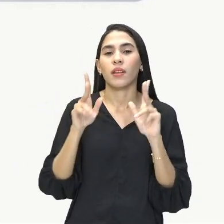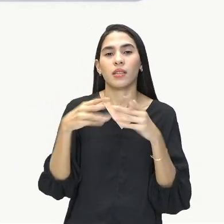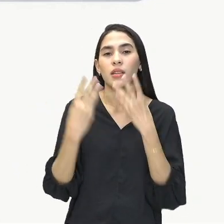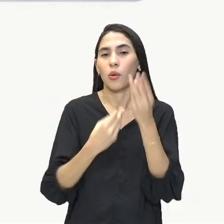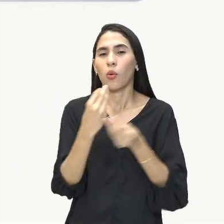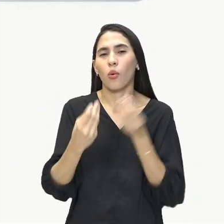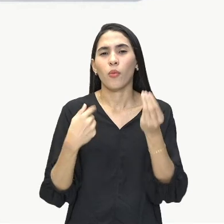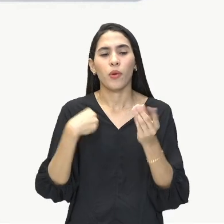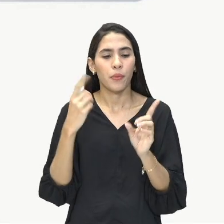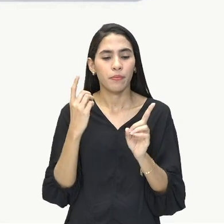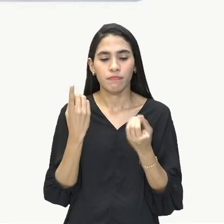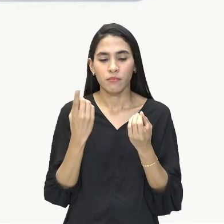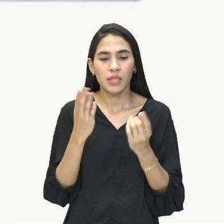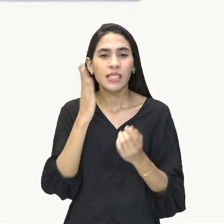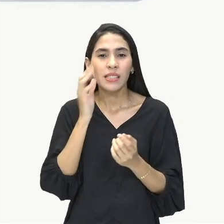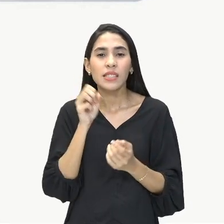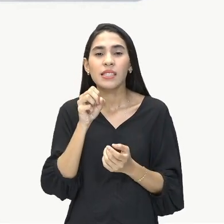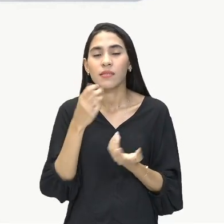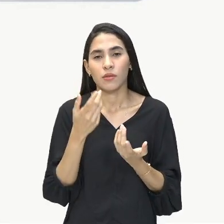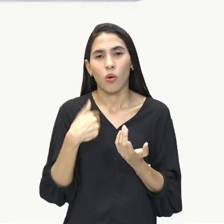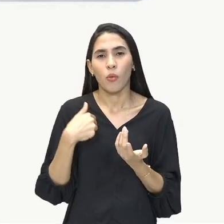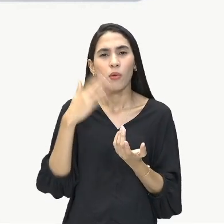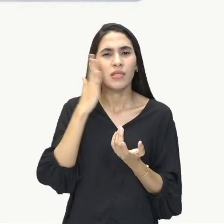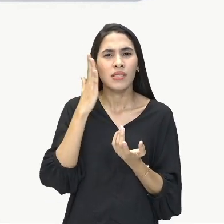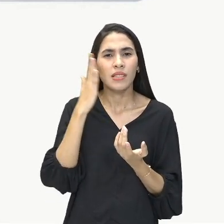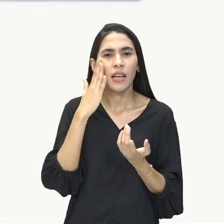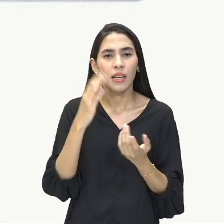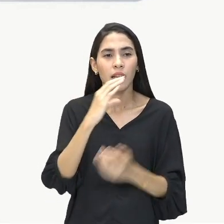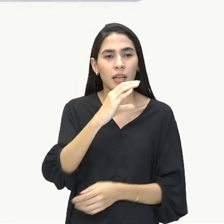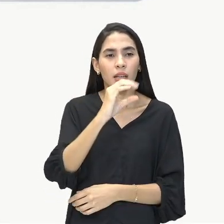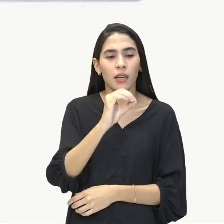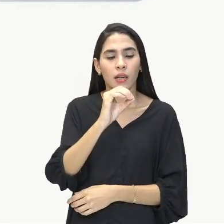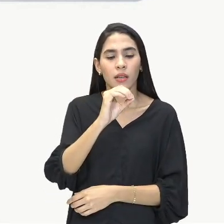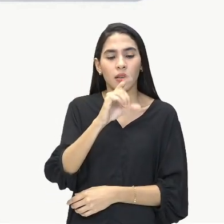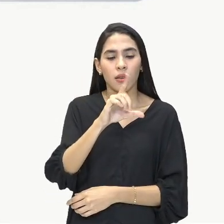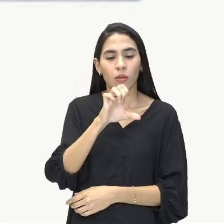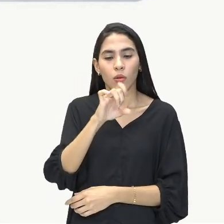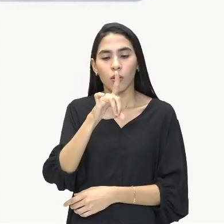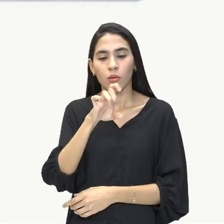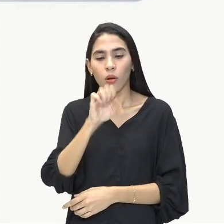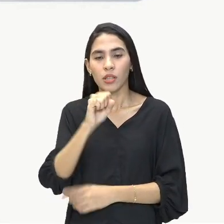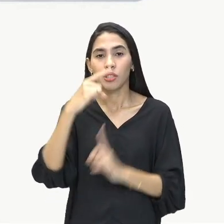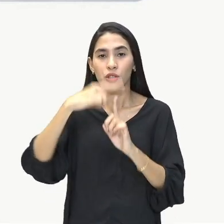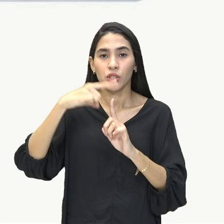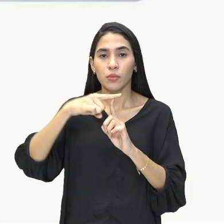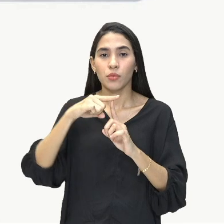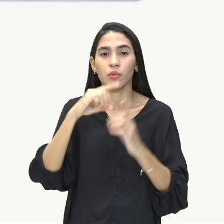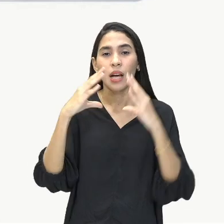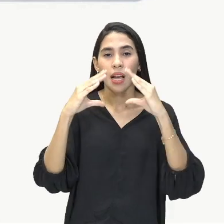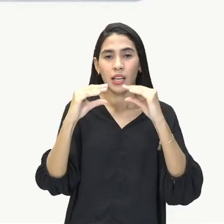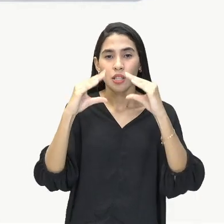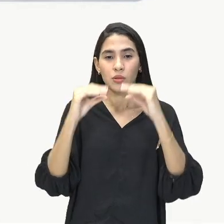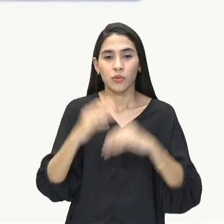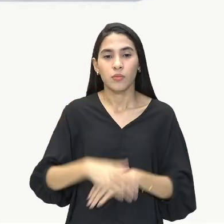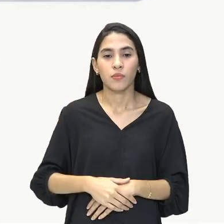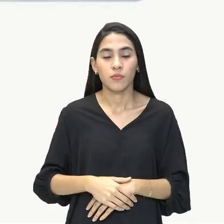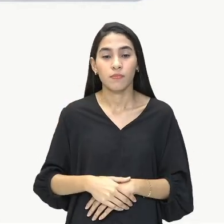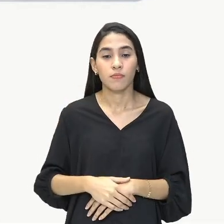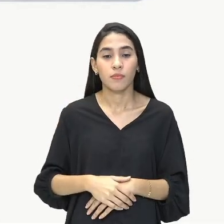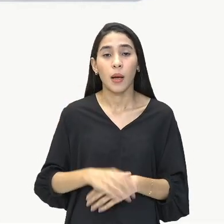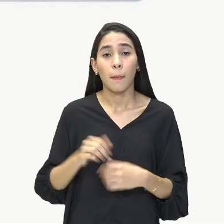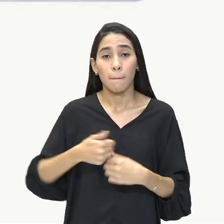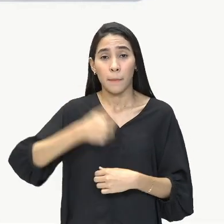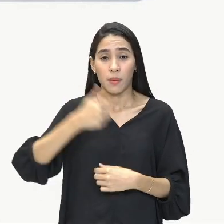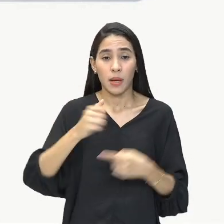que eu identifico que um colóide é do tipo espuma? Aqui, ó, pelo disperso e pelo dispersante.